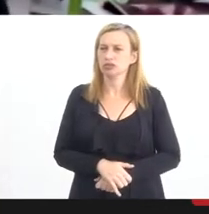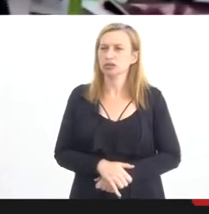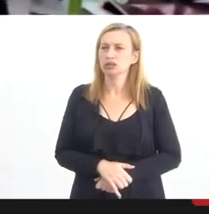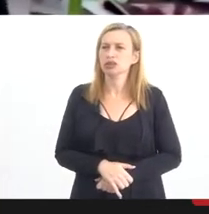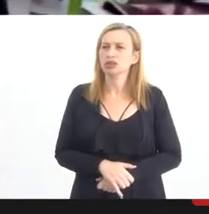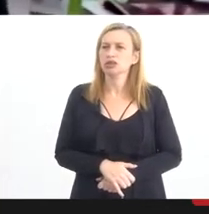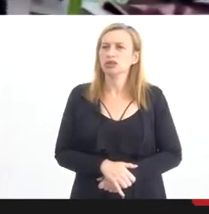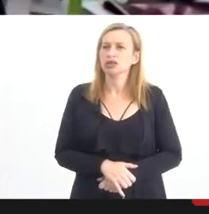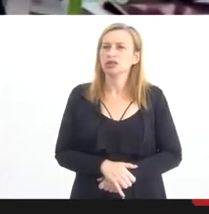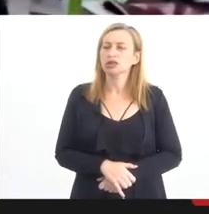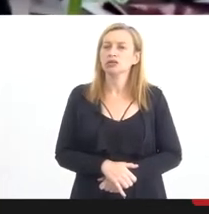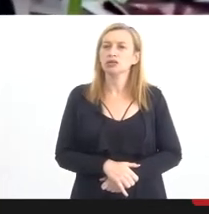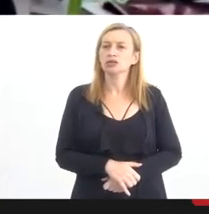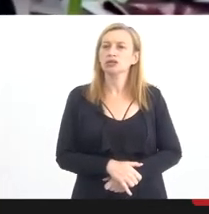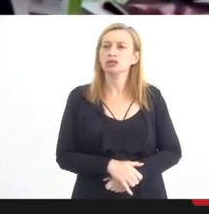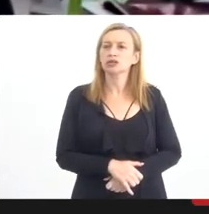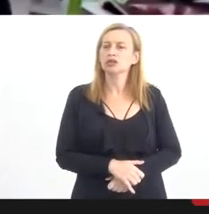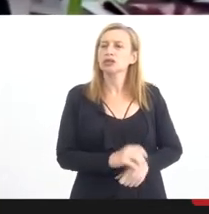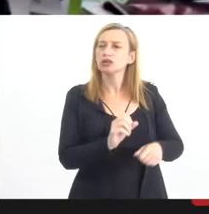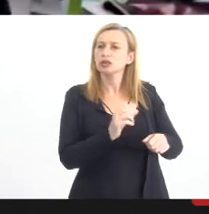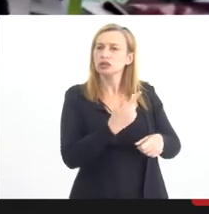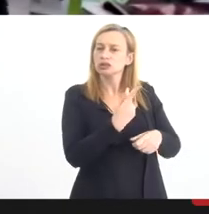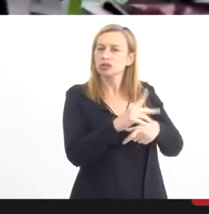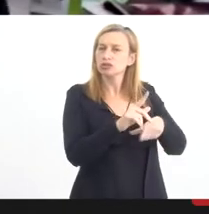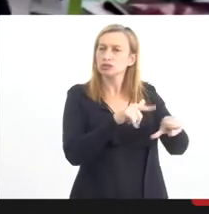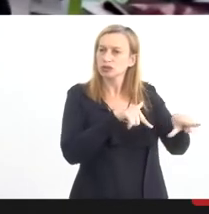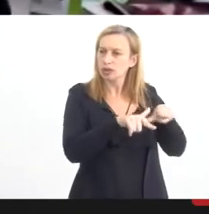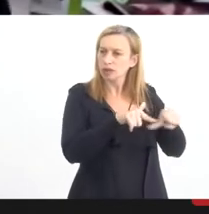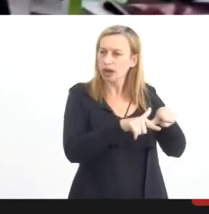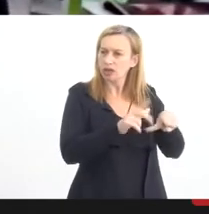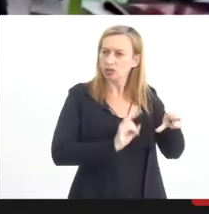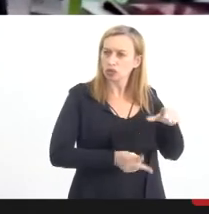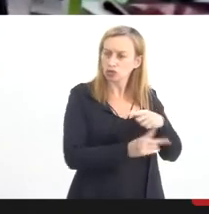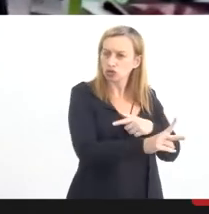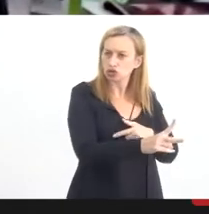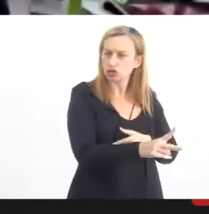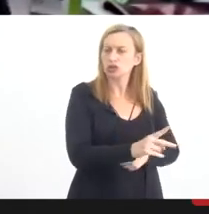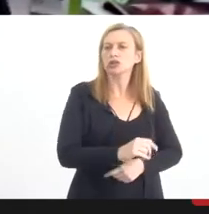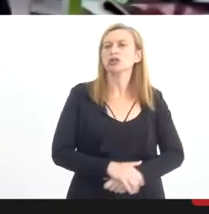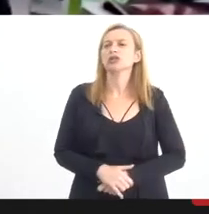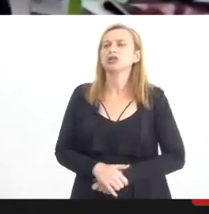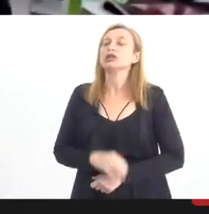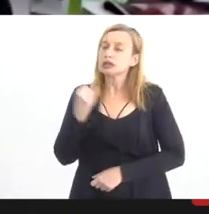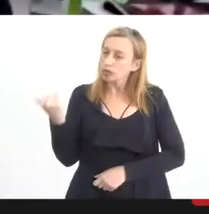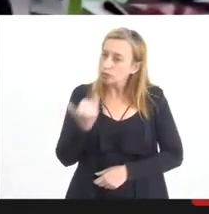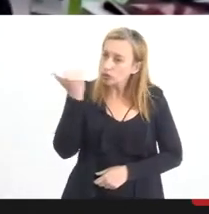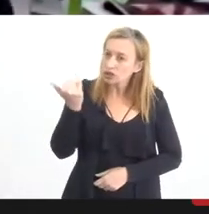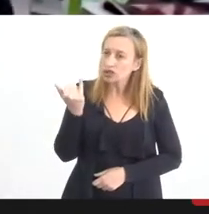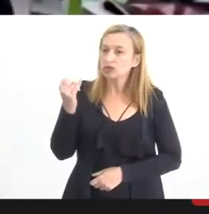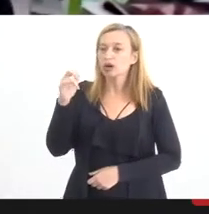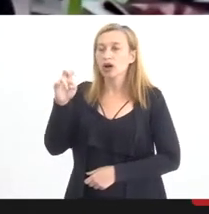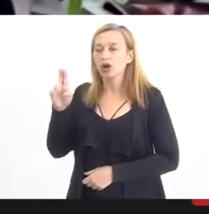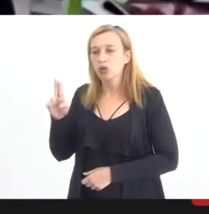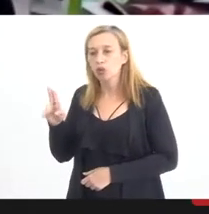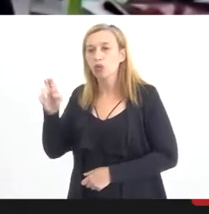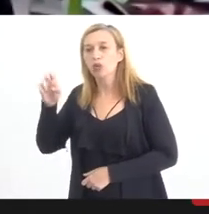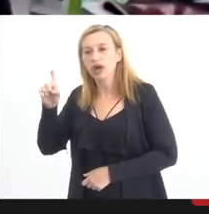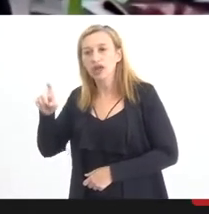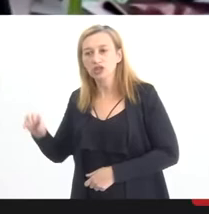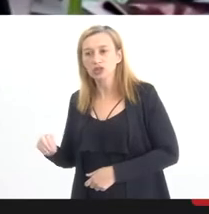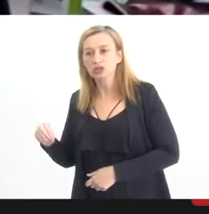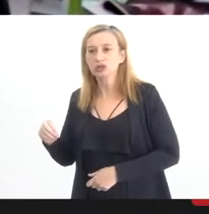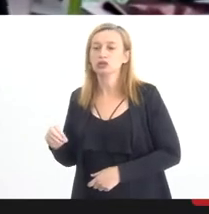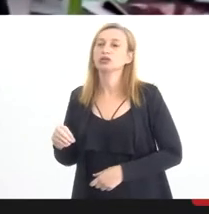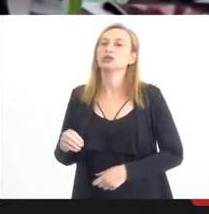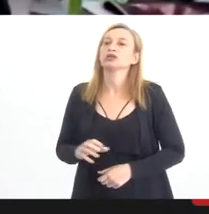à sua realização institucional contínua e extremamente importante para a UESO, que se